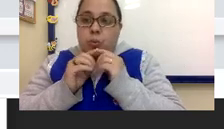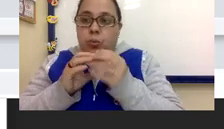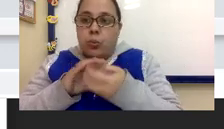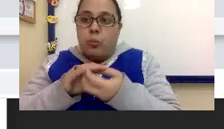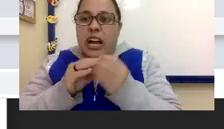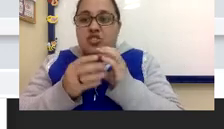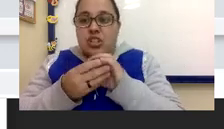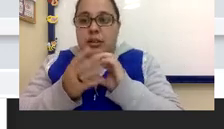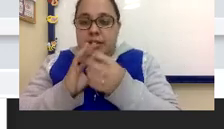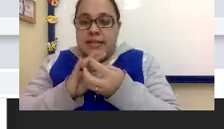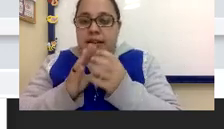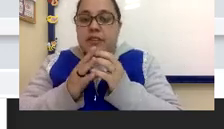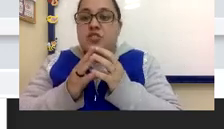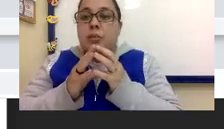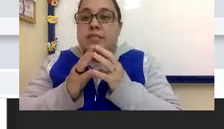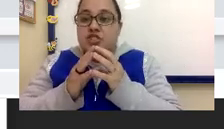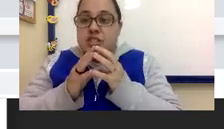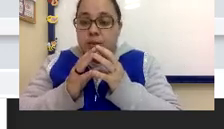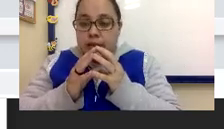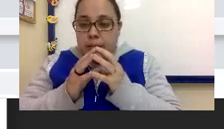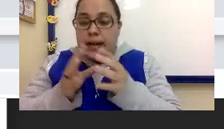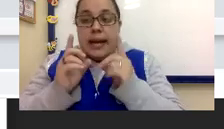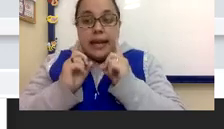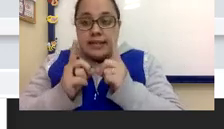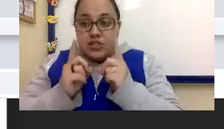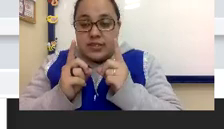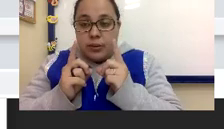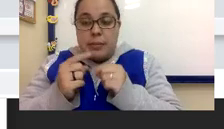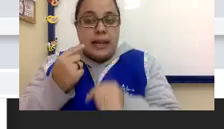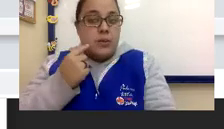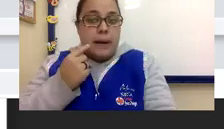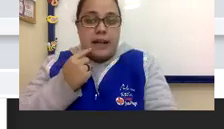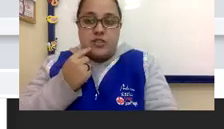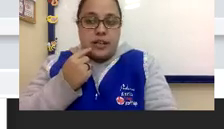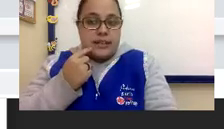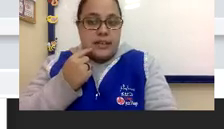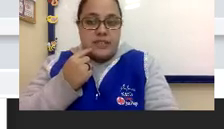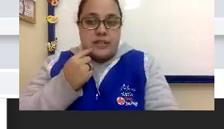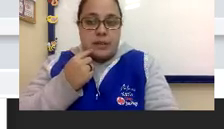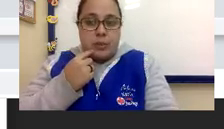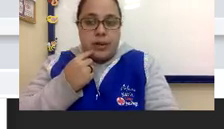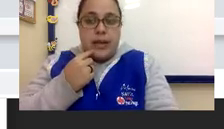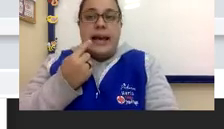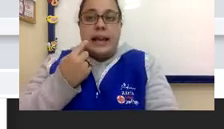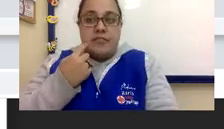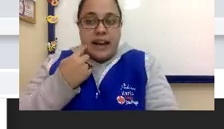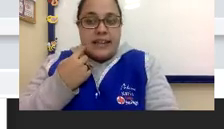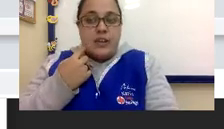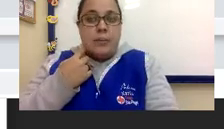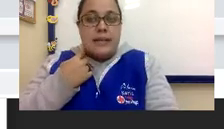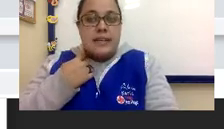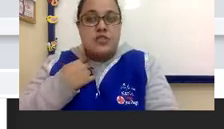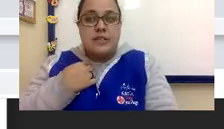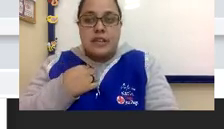com o molhadinho da minha saliva, eles formam essa digestão química. E essa digestão química, ela não para só aqui na salivação da boca. Ela vai